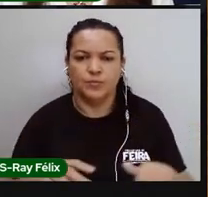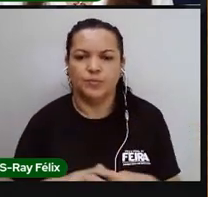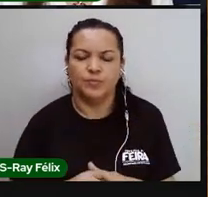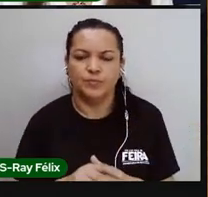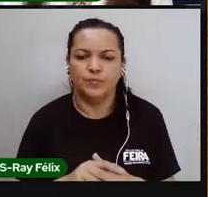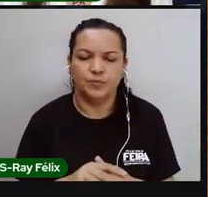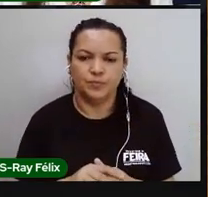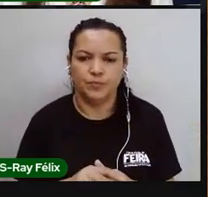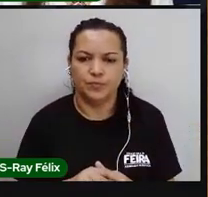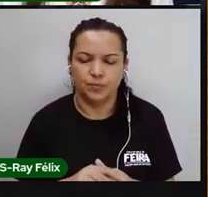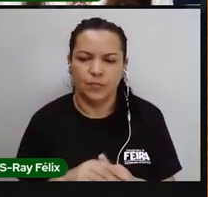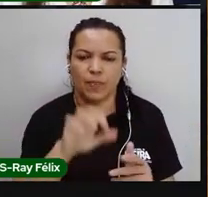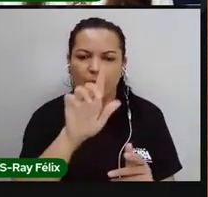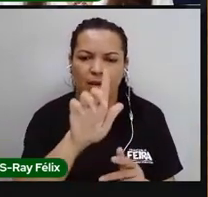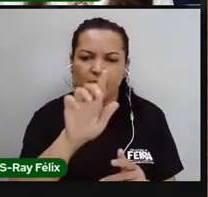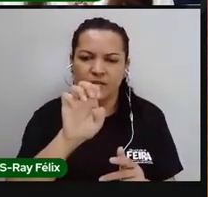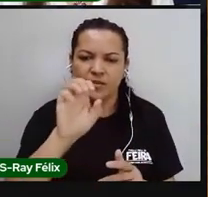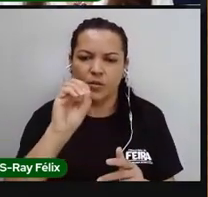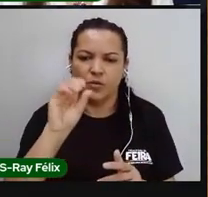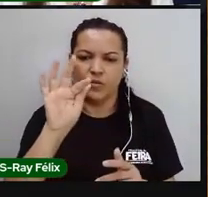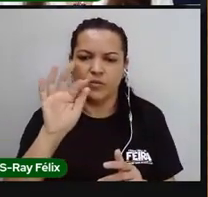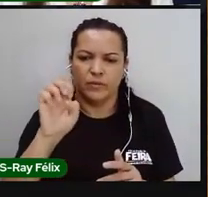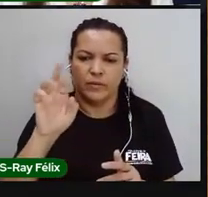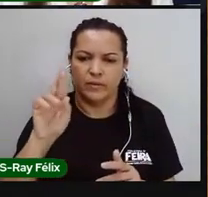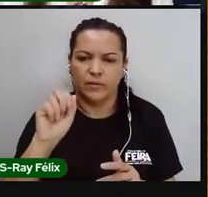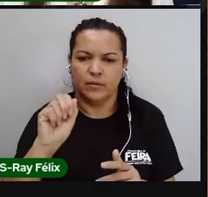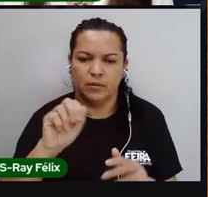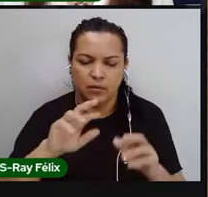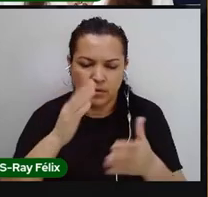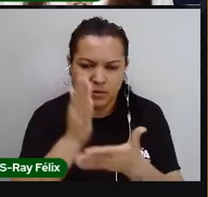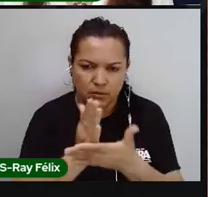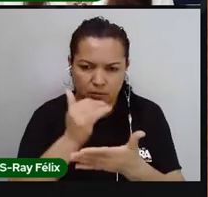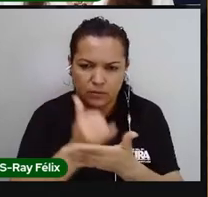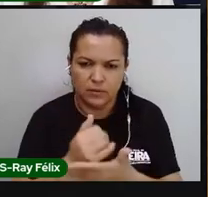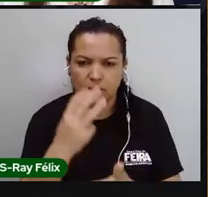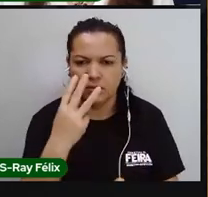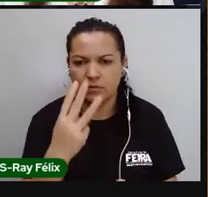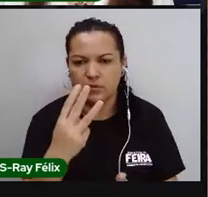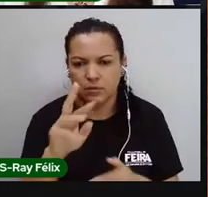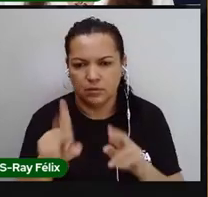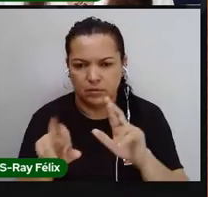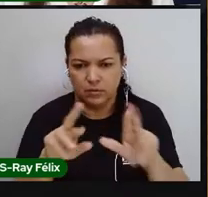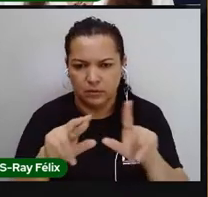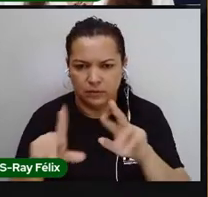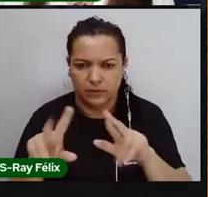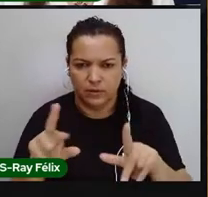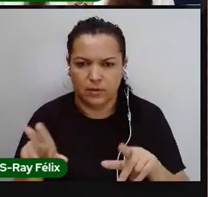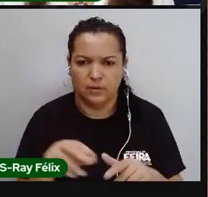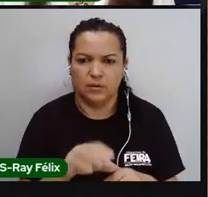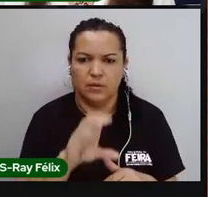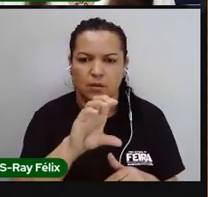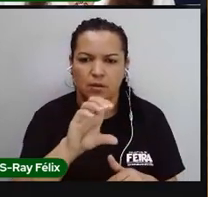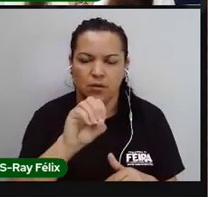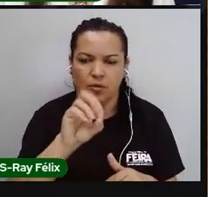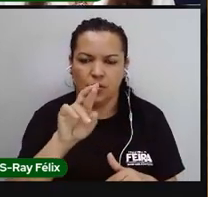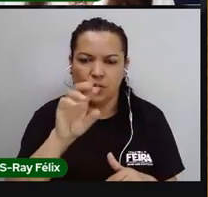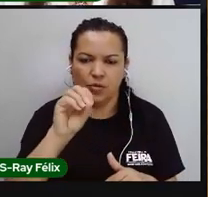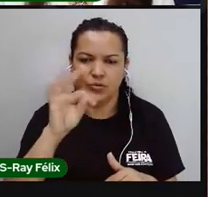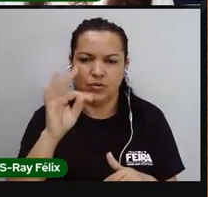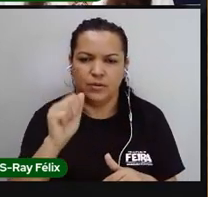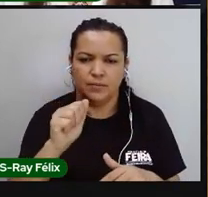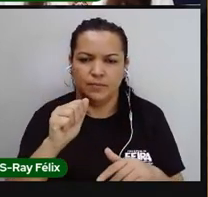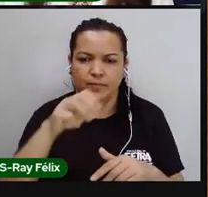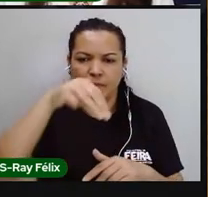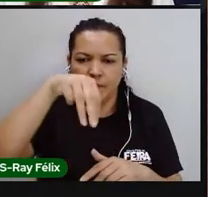A geosfera é dividida em três camadas diferentes. A crosta, o manto